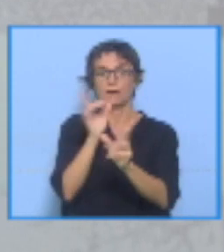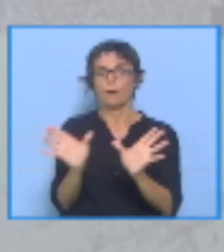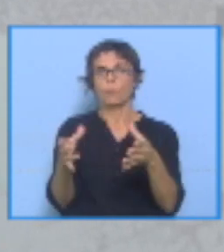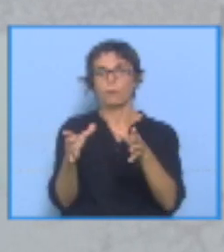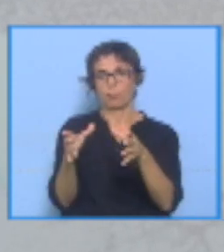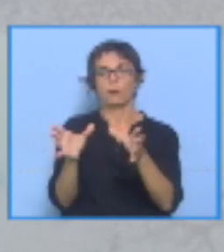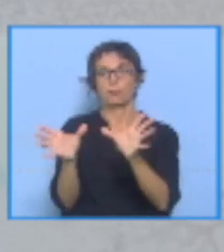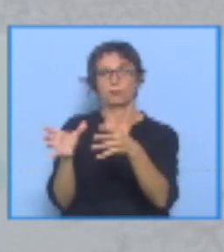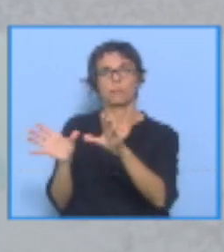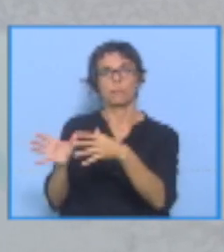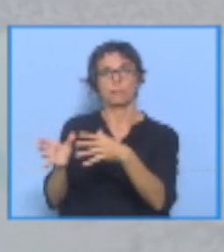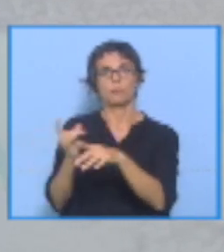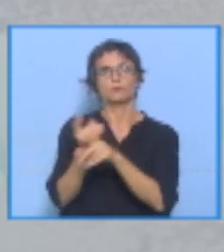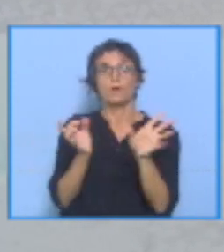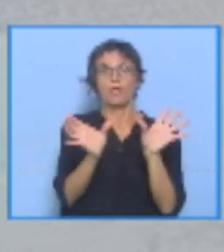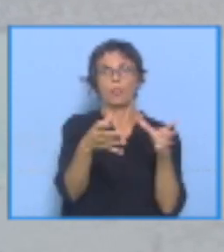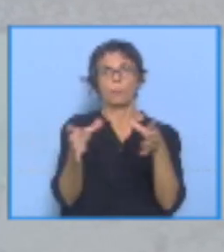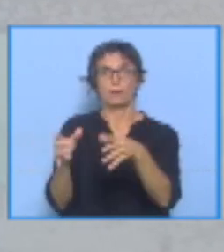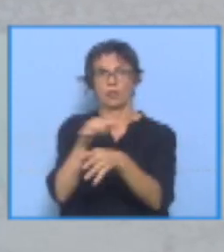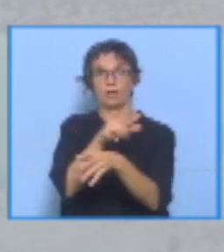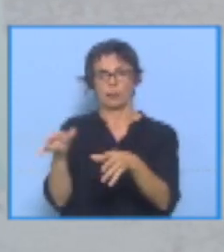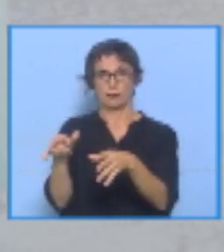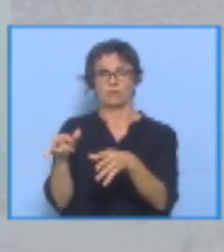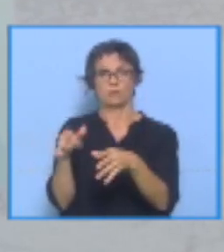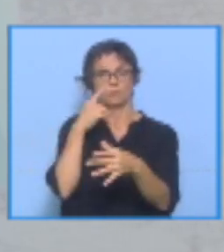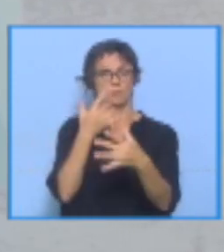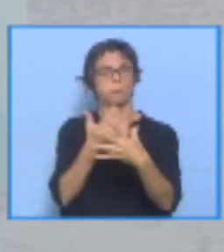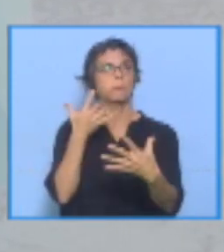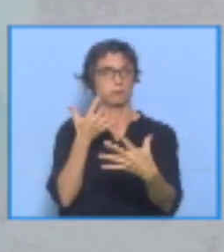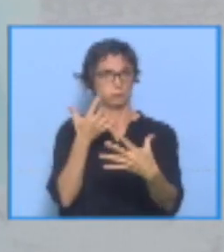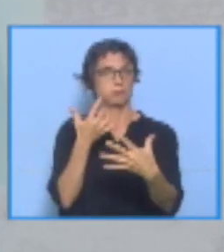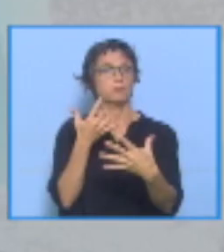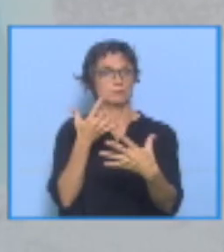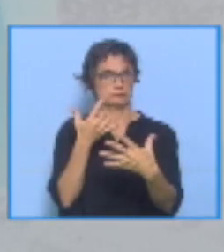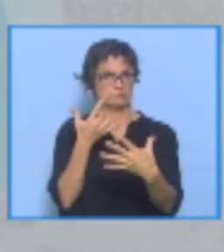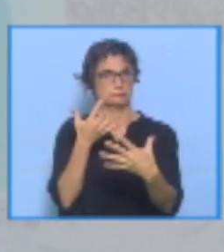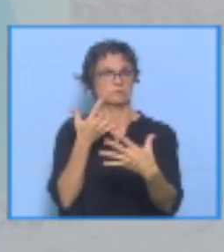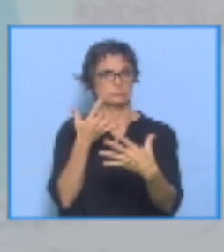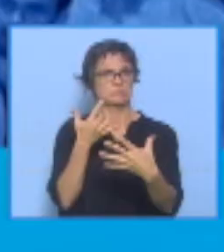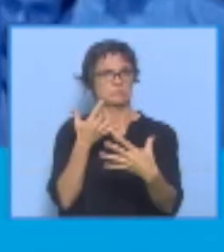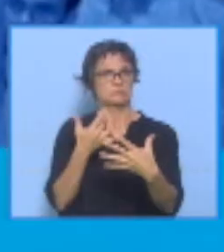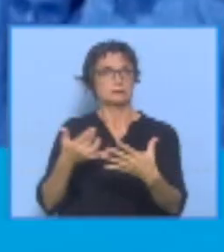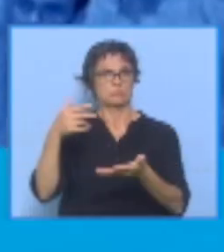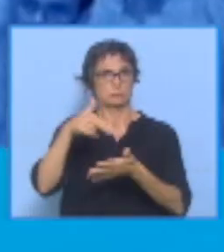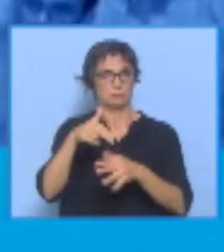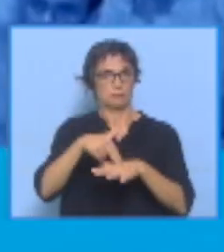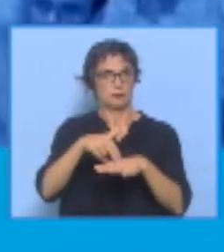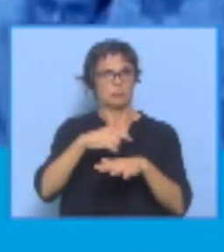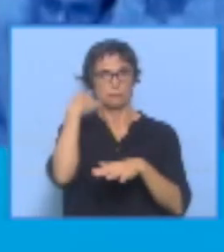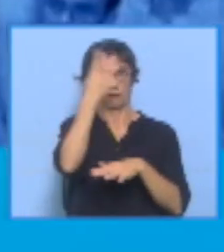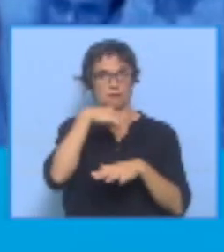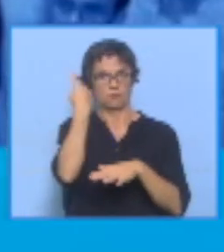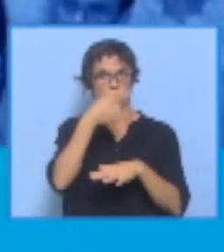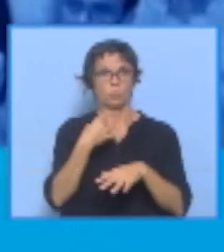porque é nelas que se manifesta e que se começa a manifestar cada vez mais a presença de rostos,